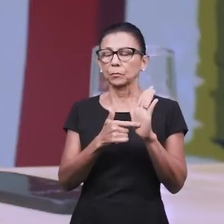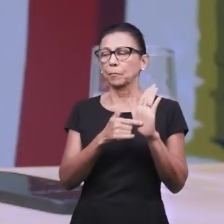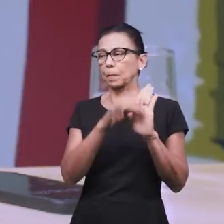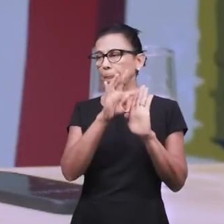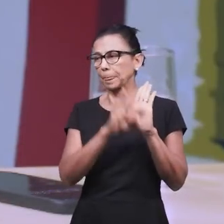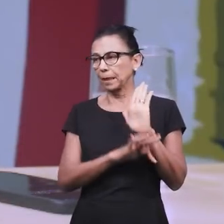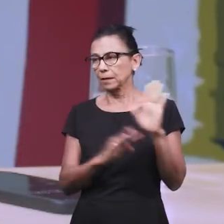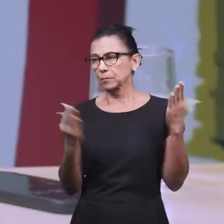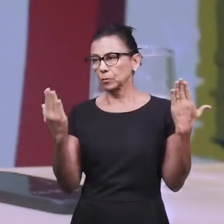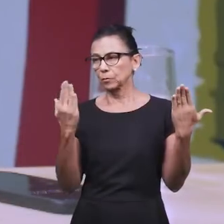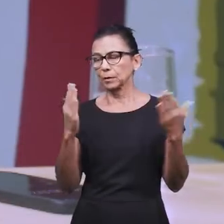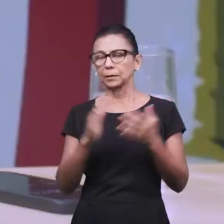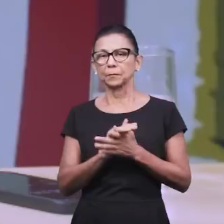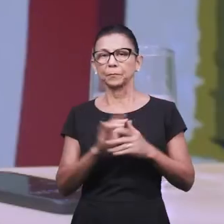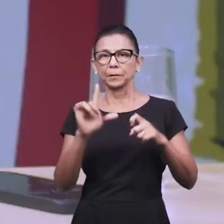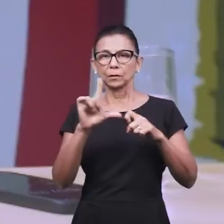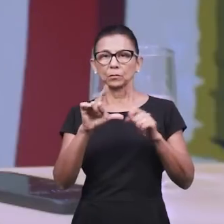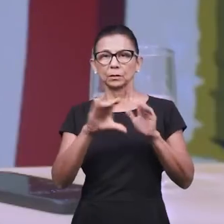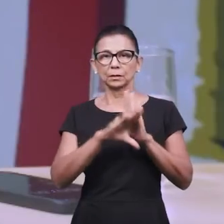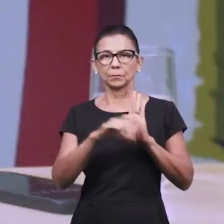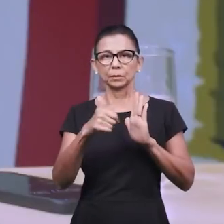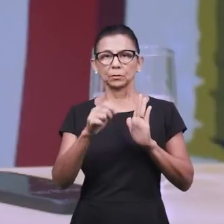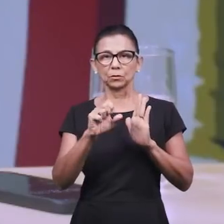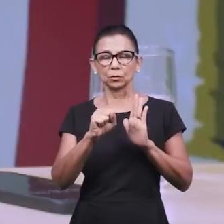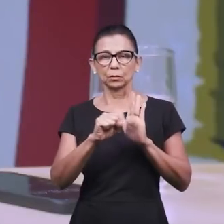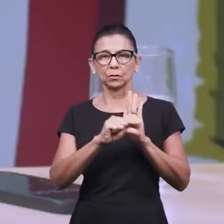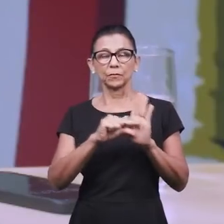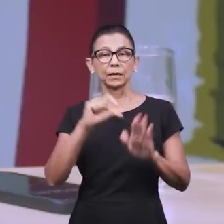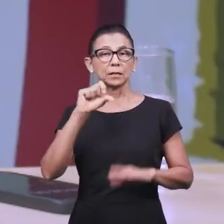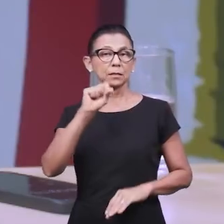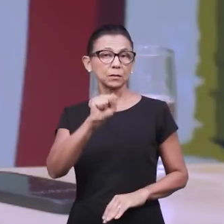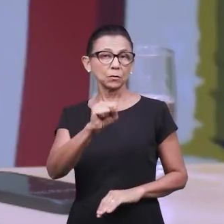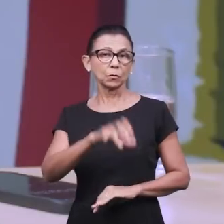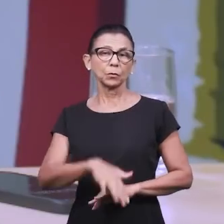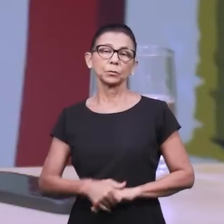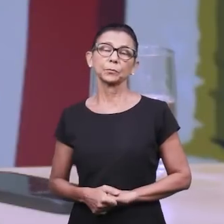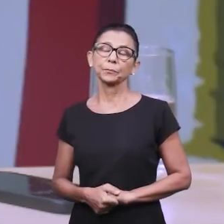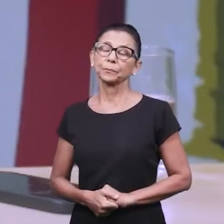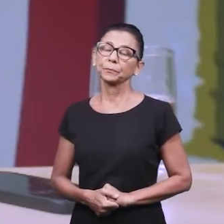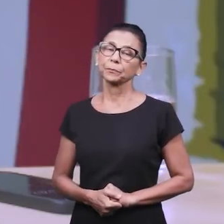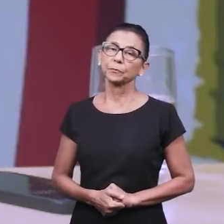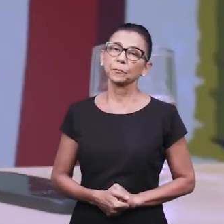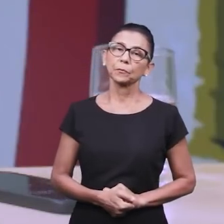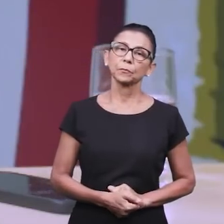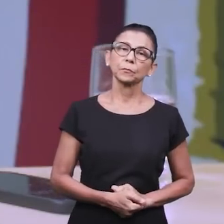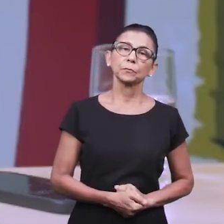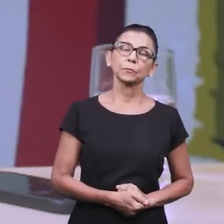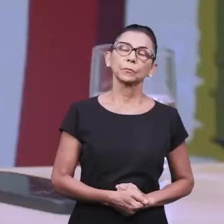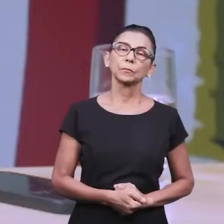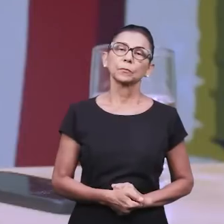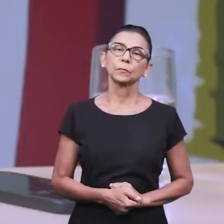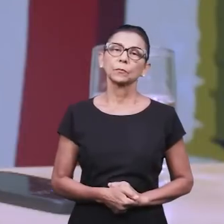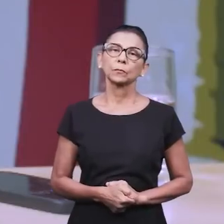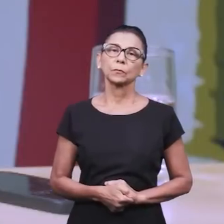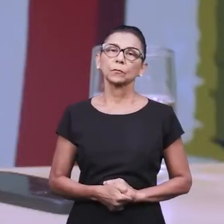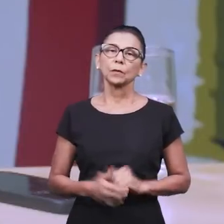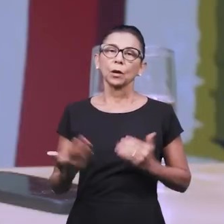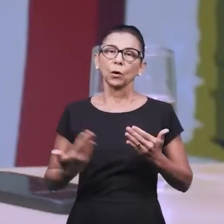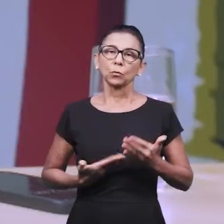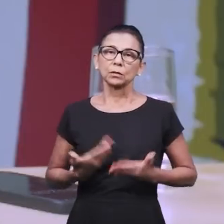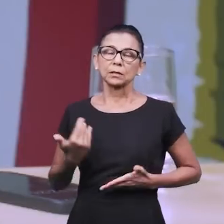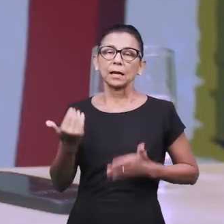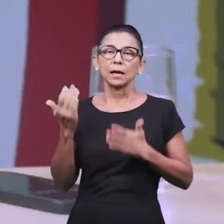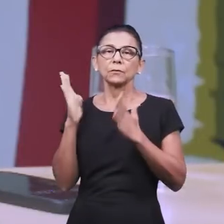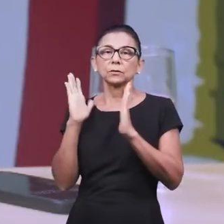coisa a outra, que está em Lucas capítulo 18, verso 8, que diz assim, e Deus não fará justiça aos seus escolhidos, que clamam a Ele